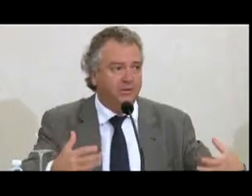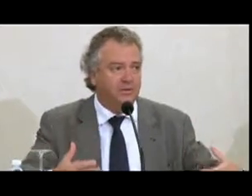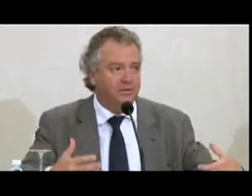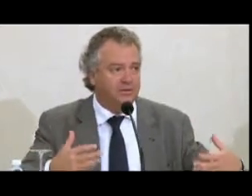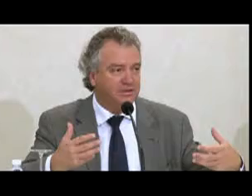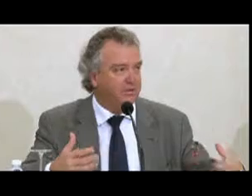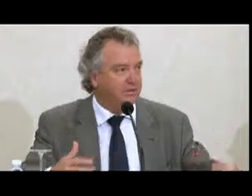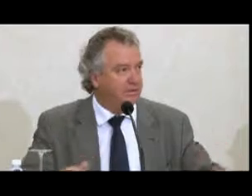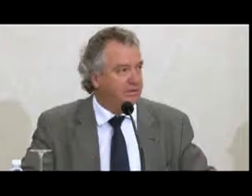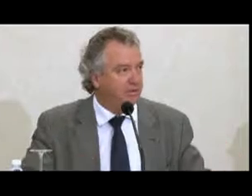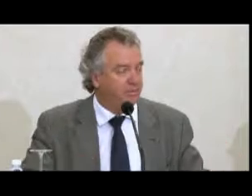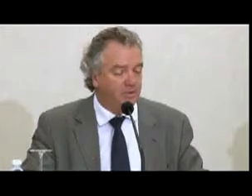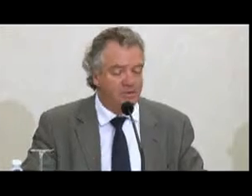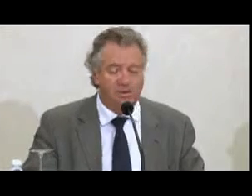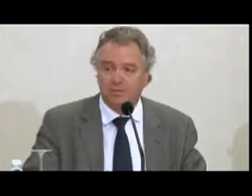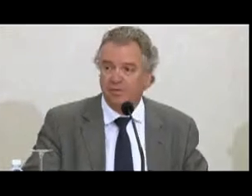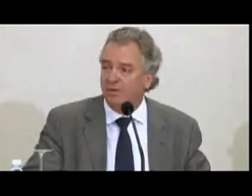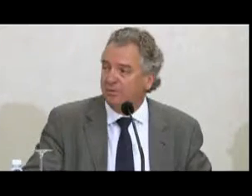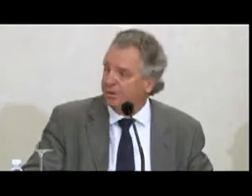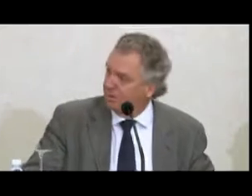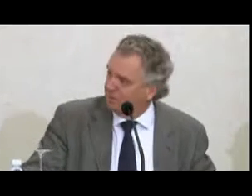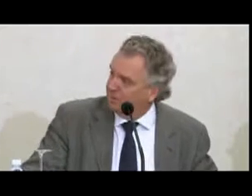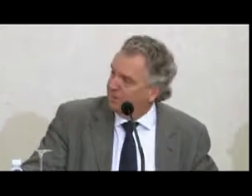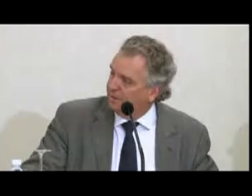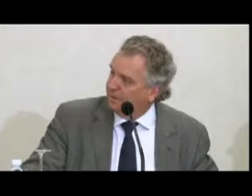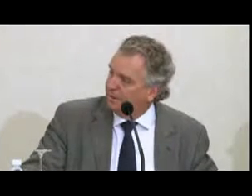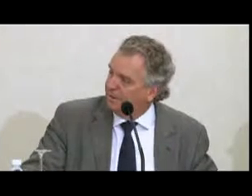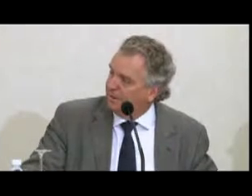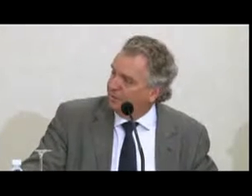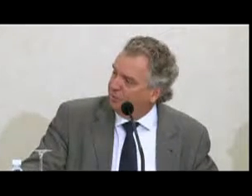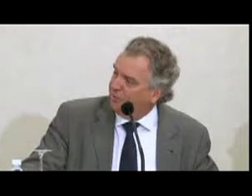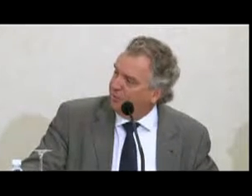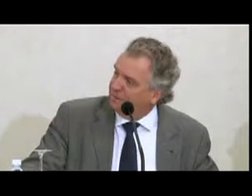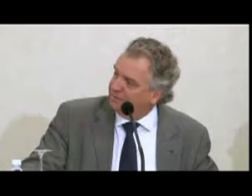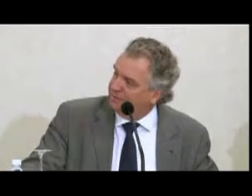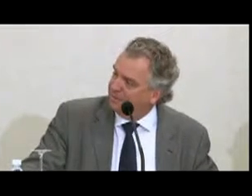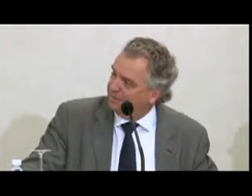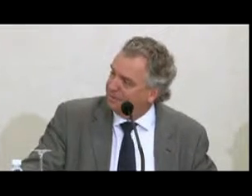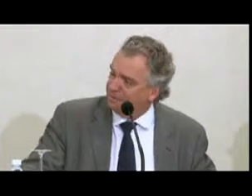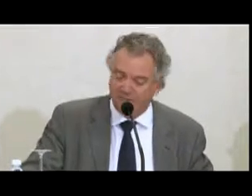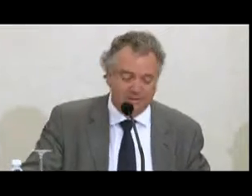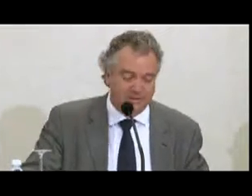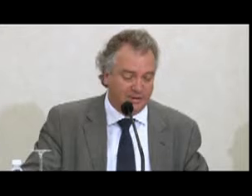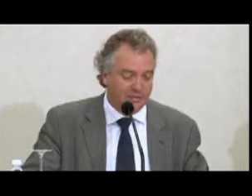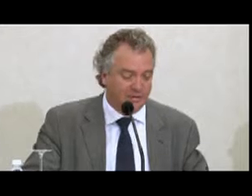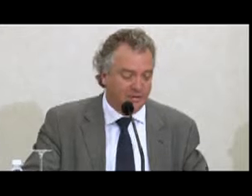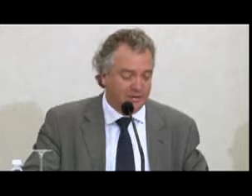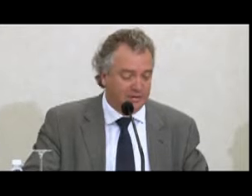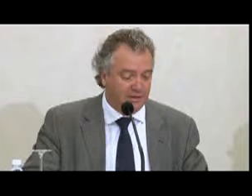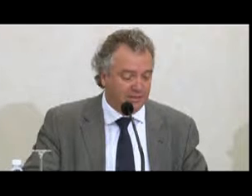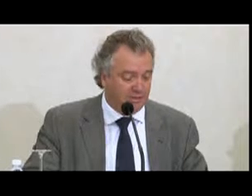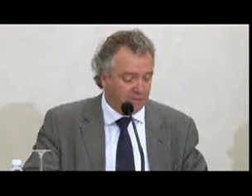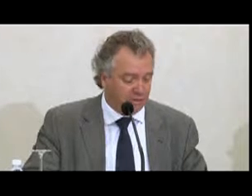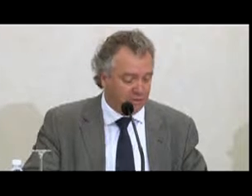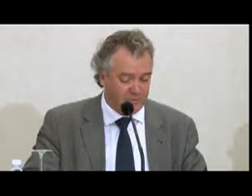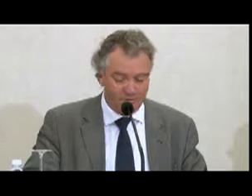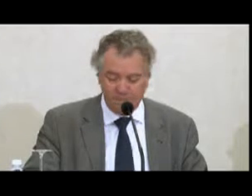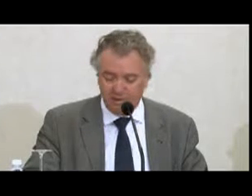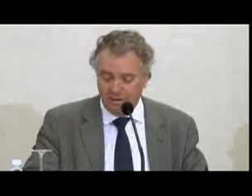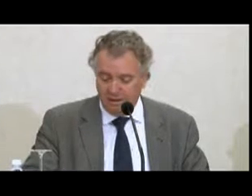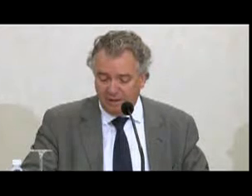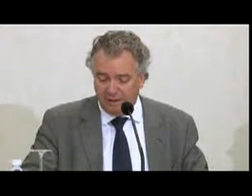combate permanente à discriminação e ao preconceito, né? Então, é um enorme prazer, mais uma vez, Ana Lúcia, ter vocês aqui